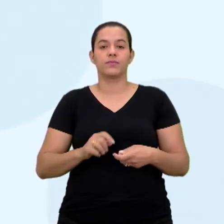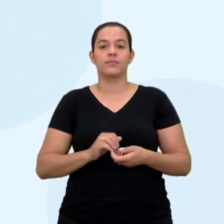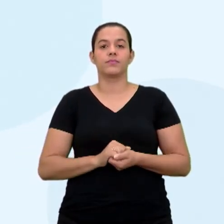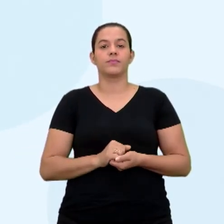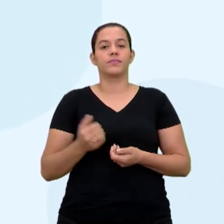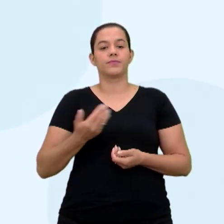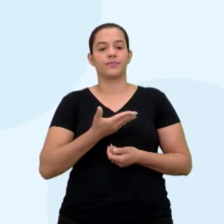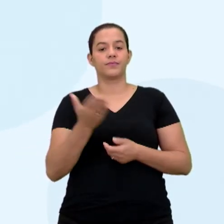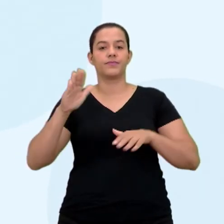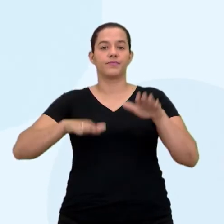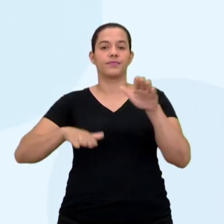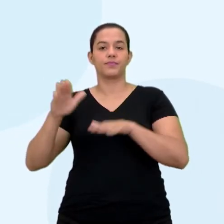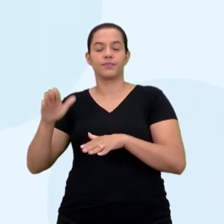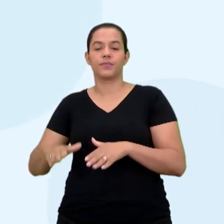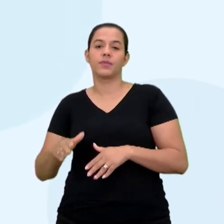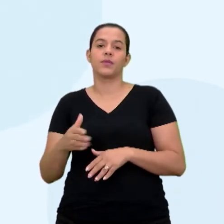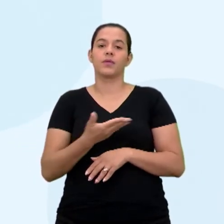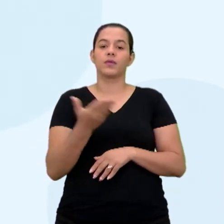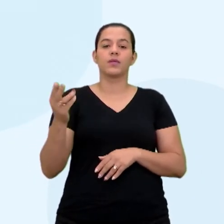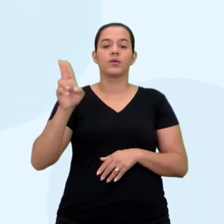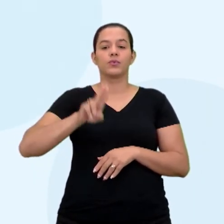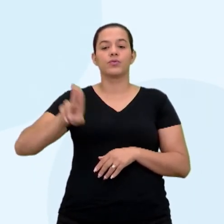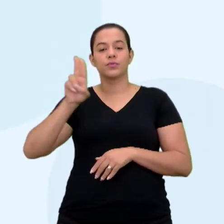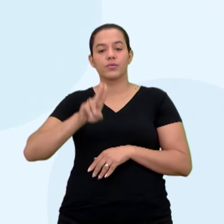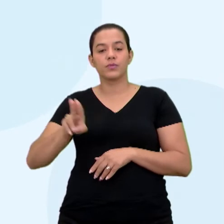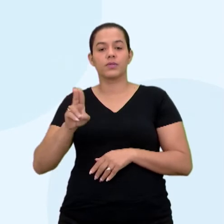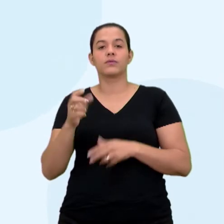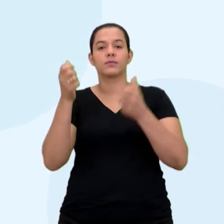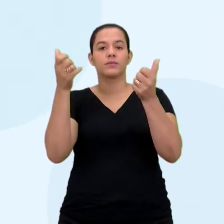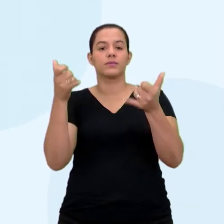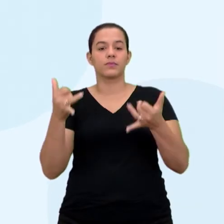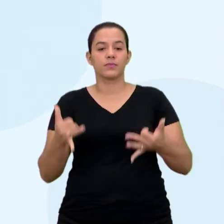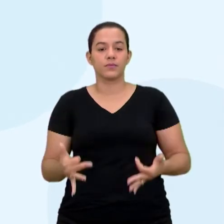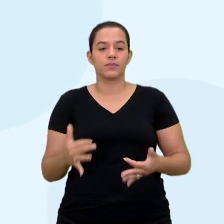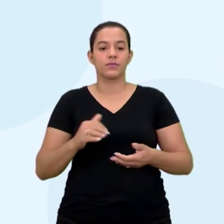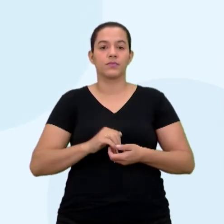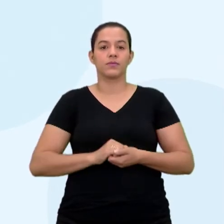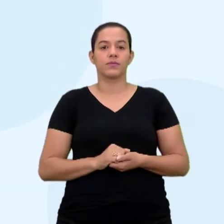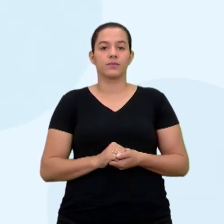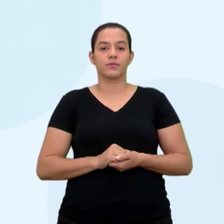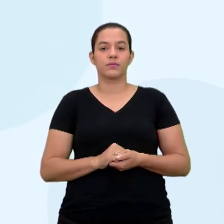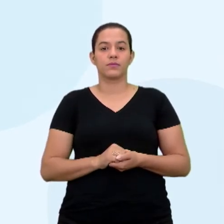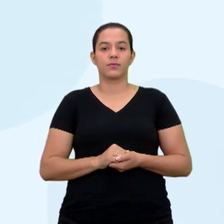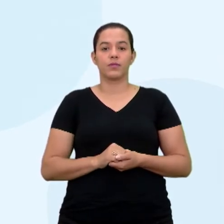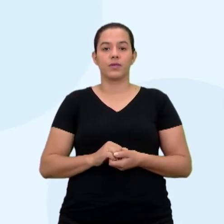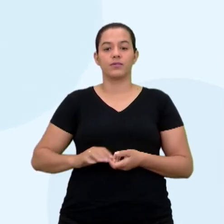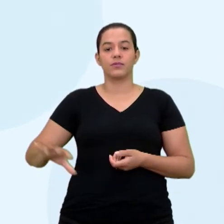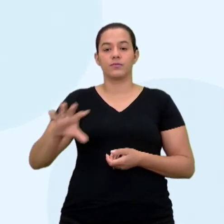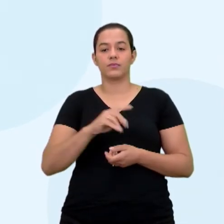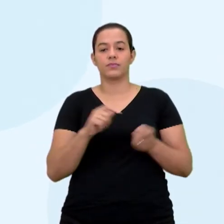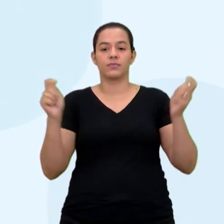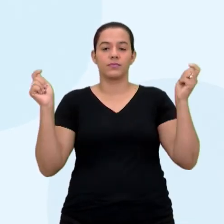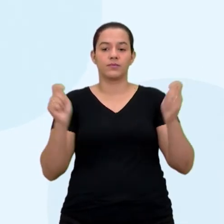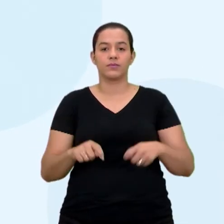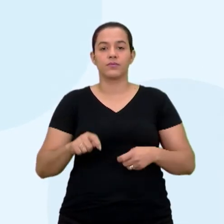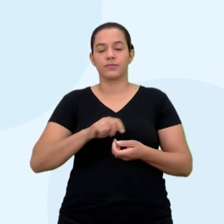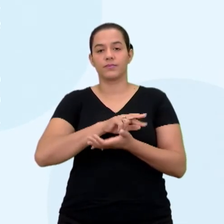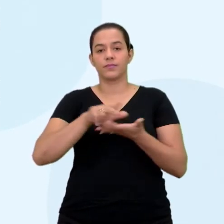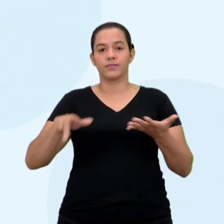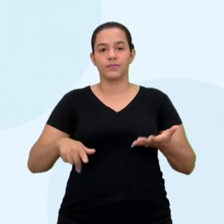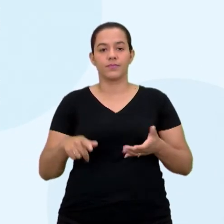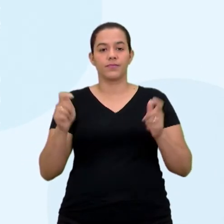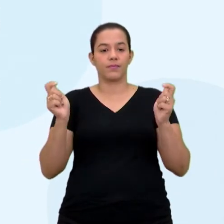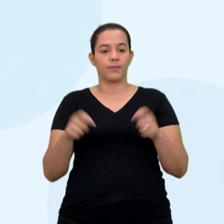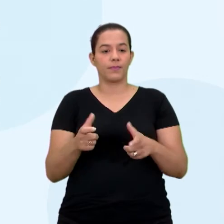Enquanto a variável independente é aquela que é utilizada para explicar a variação da outra, no caso a dependente.